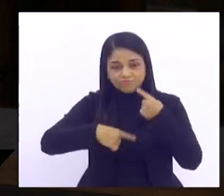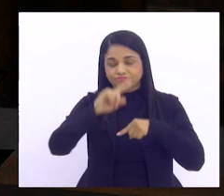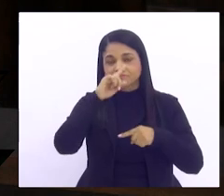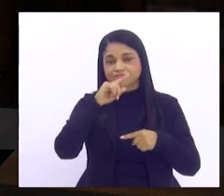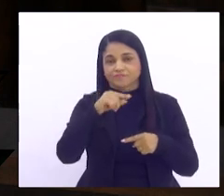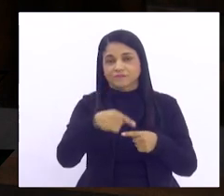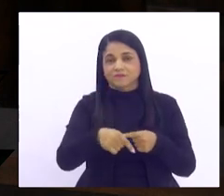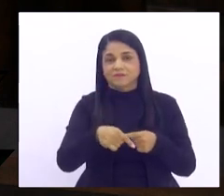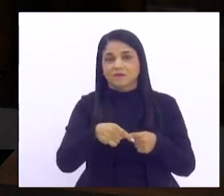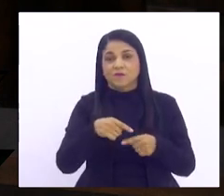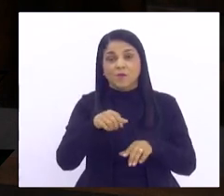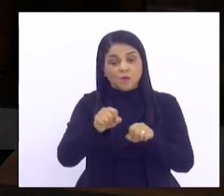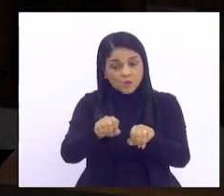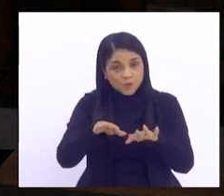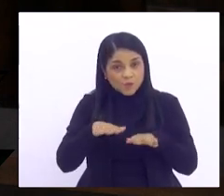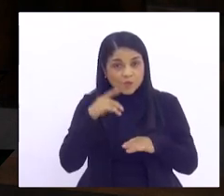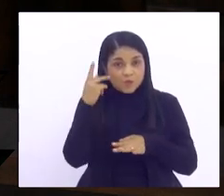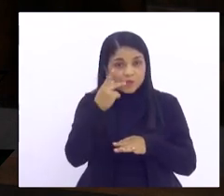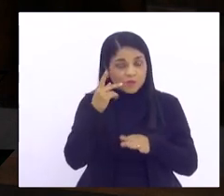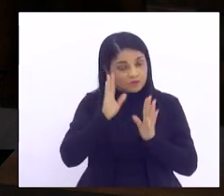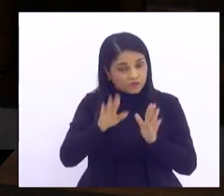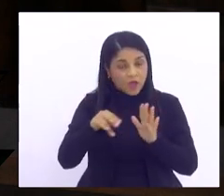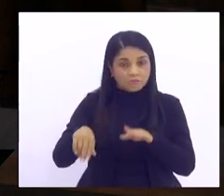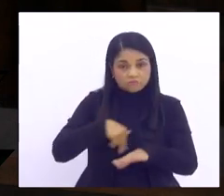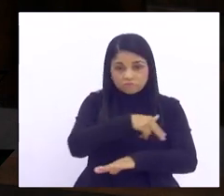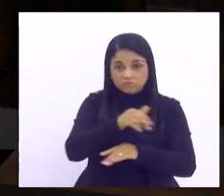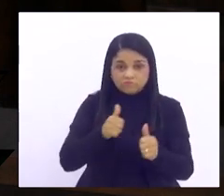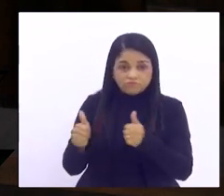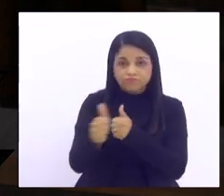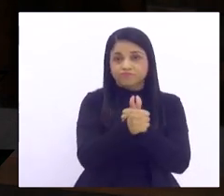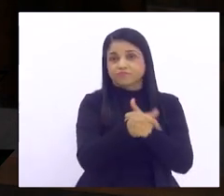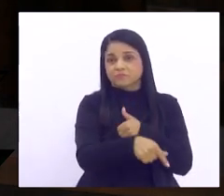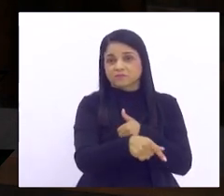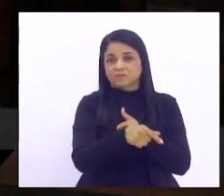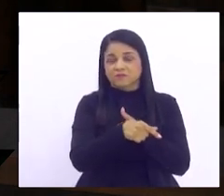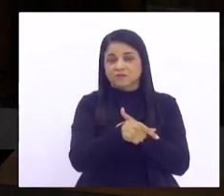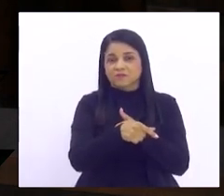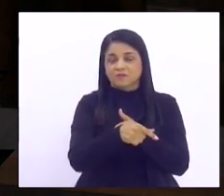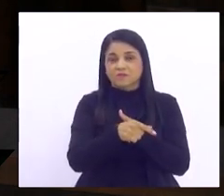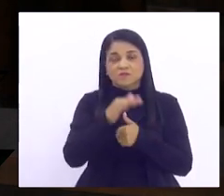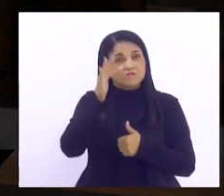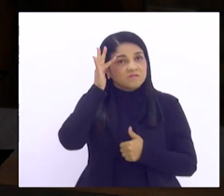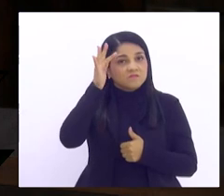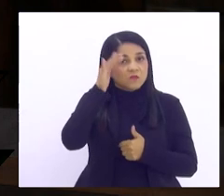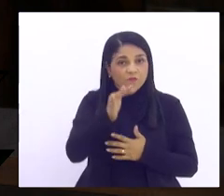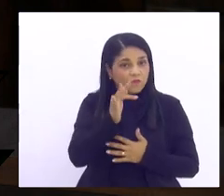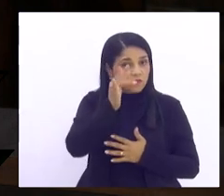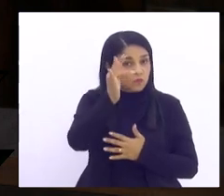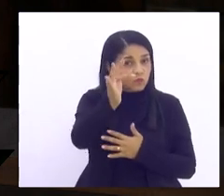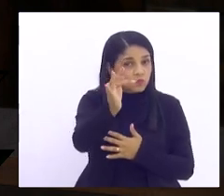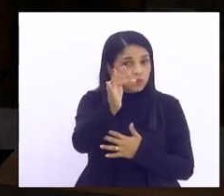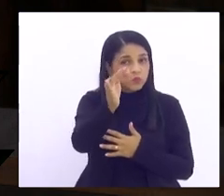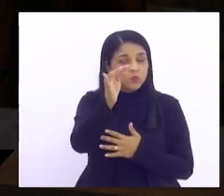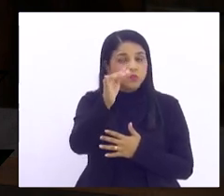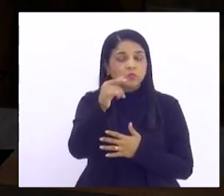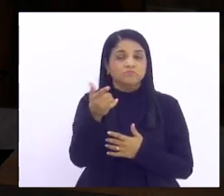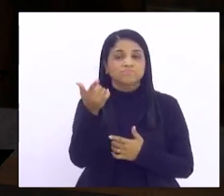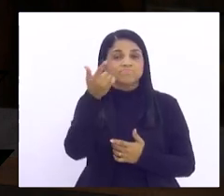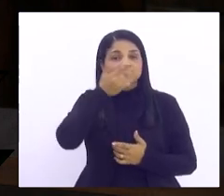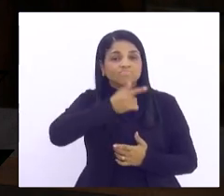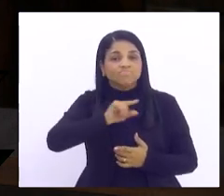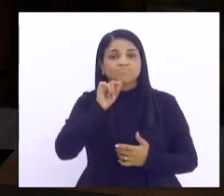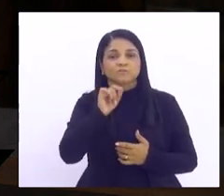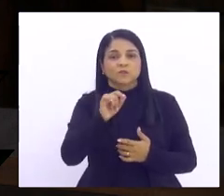parlamento já se posicionou. É a mentalidade do progressista que concebe um futuro ideal a ser alcançado